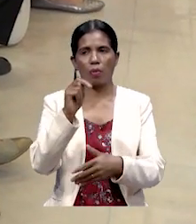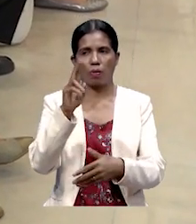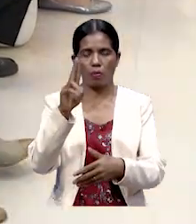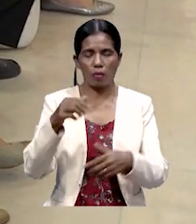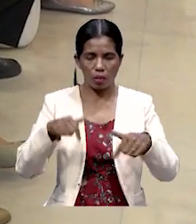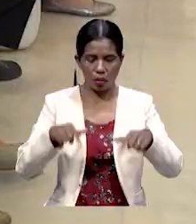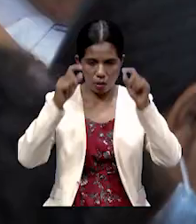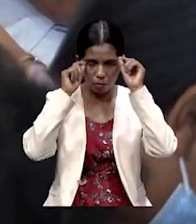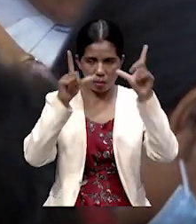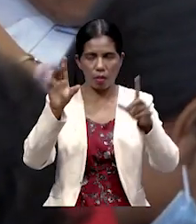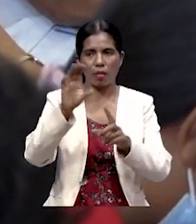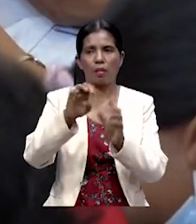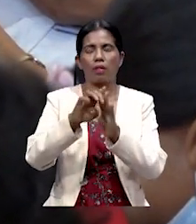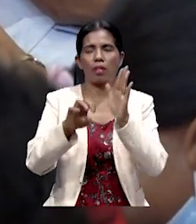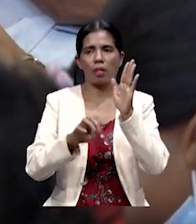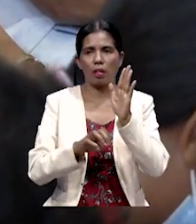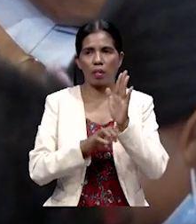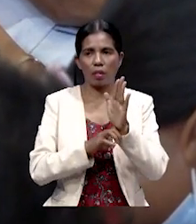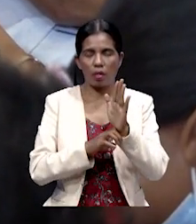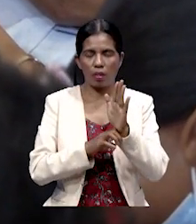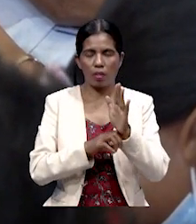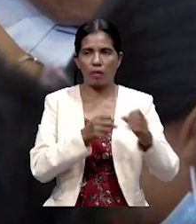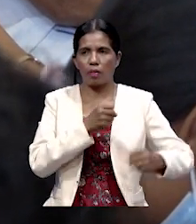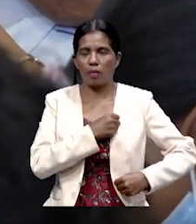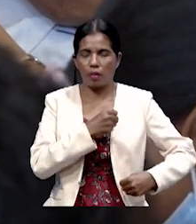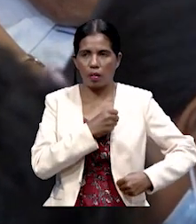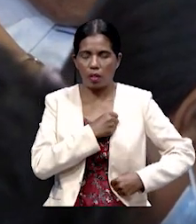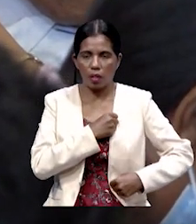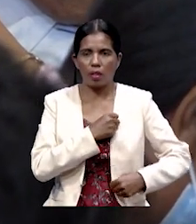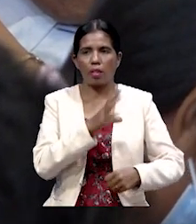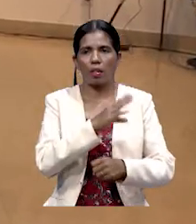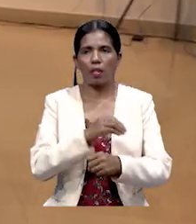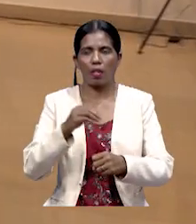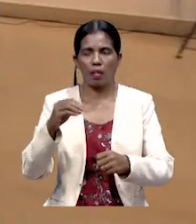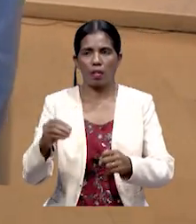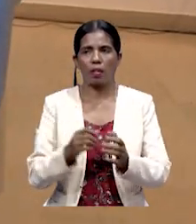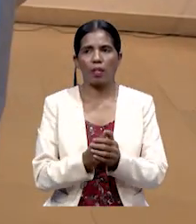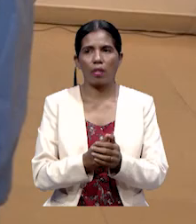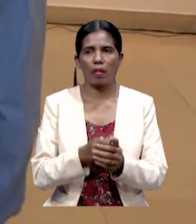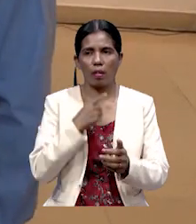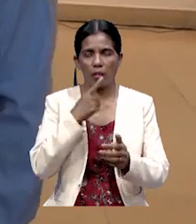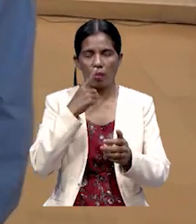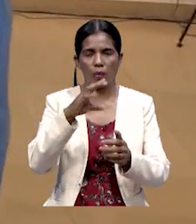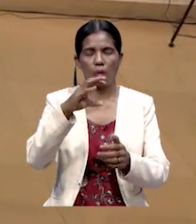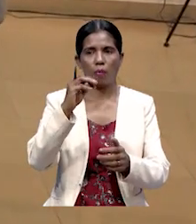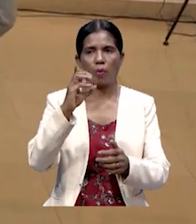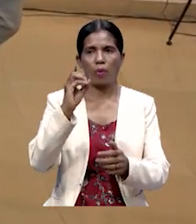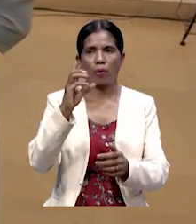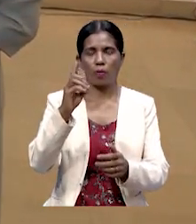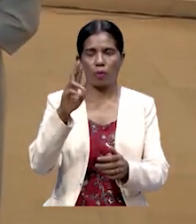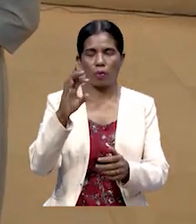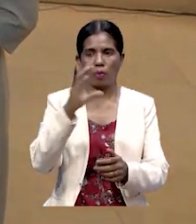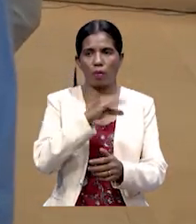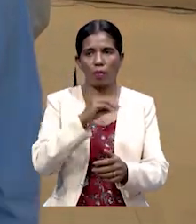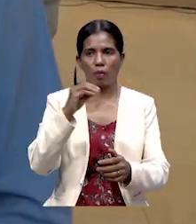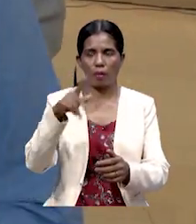Timor-Leste, chefe Estado-Maior Forças Armadas FFDTL, Comodoro Donaciano do Rosário da Costa Gomes,